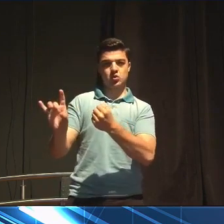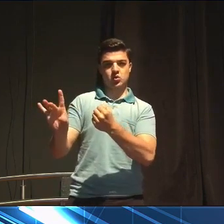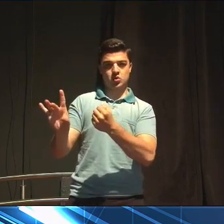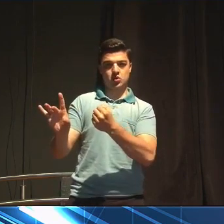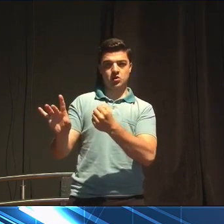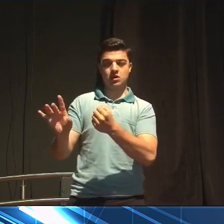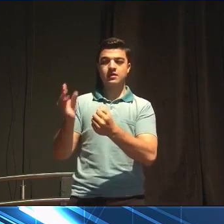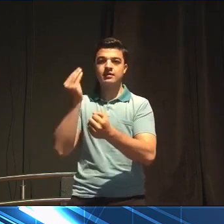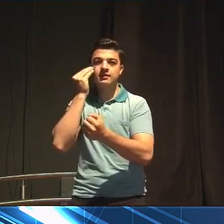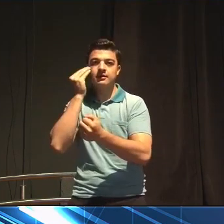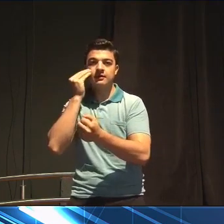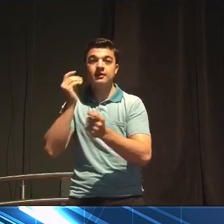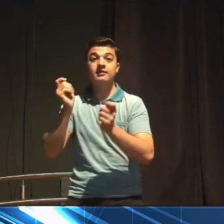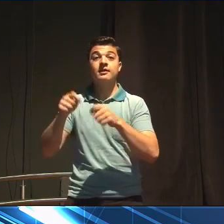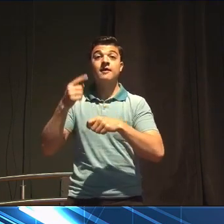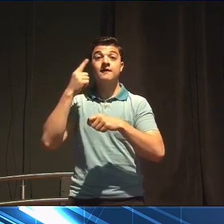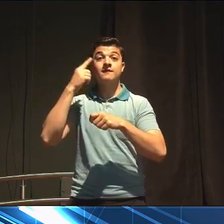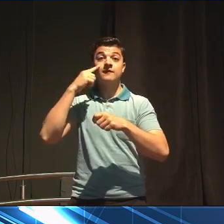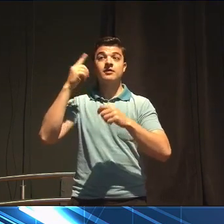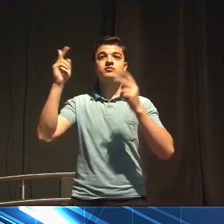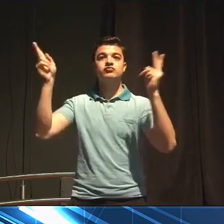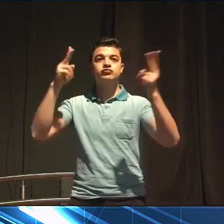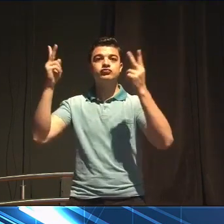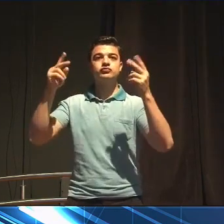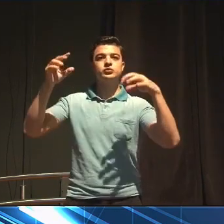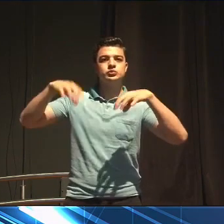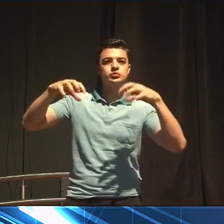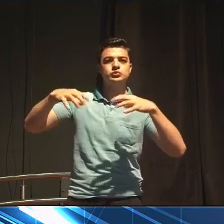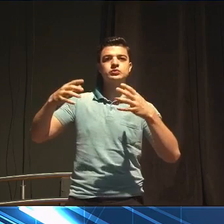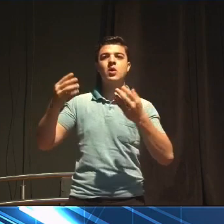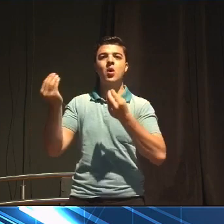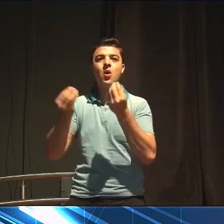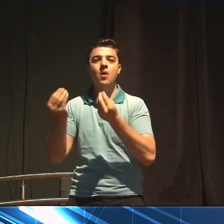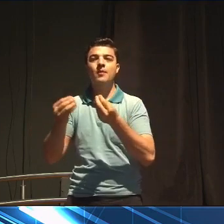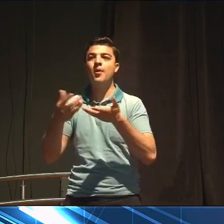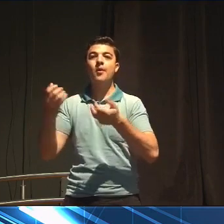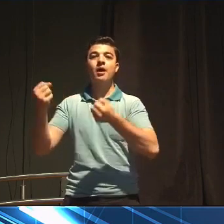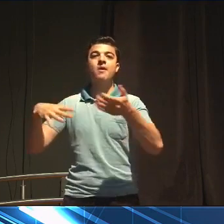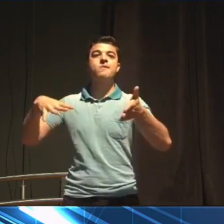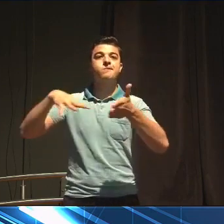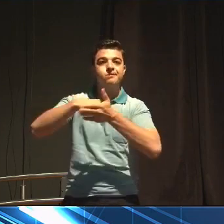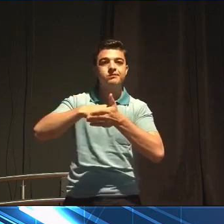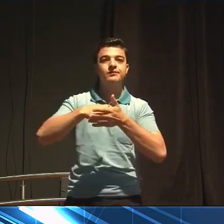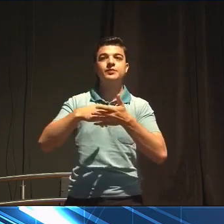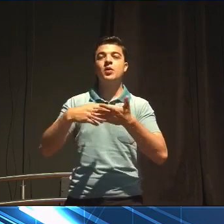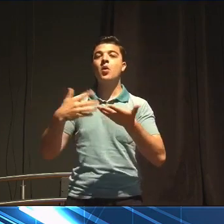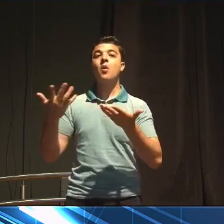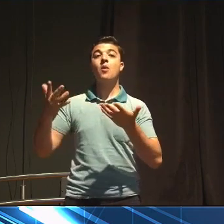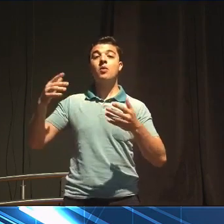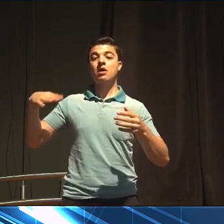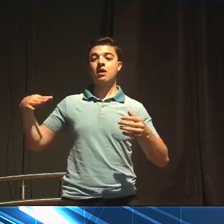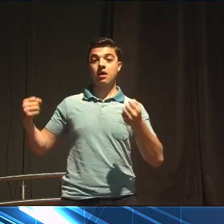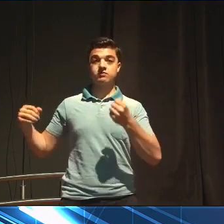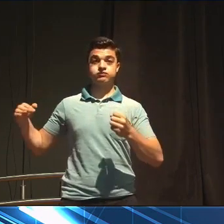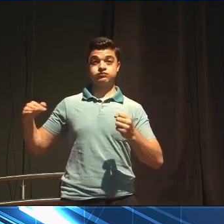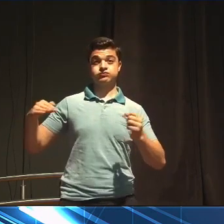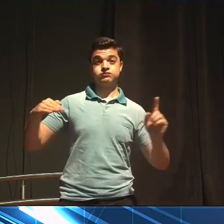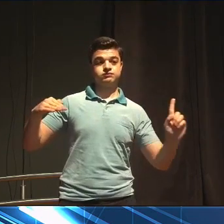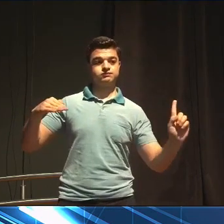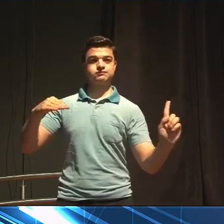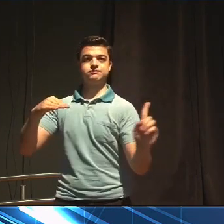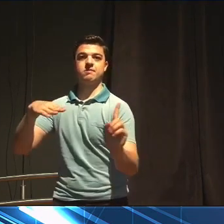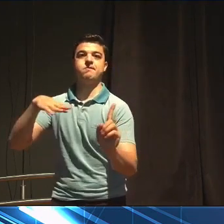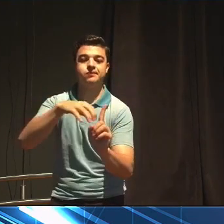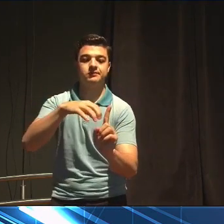consigo simular condição climática, eu consigo simular acidente, eu consigo jogar a pessoa na frente do carro para ver a reação, ele aprender que tem que